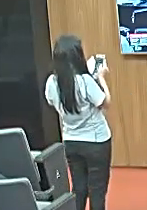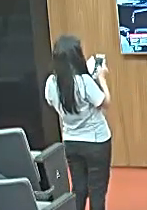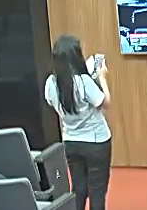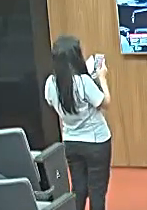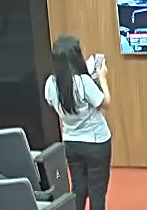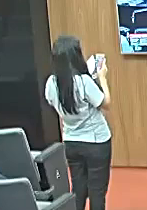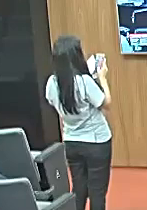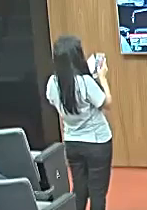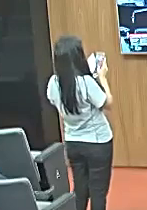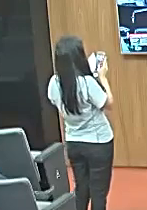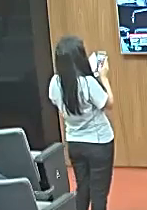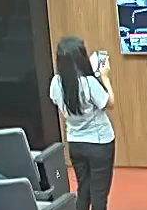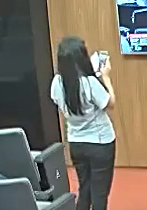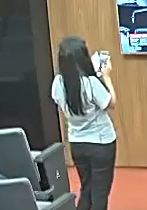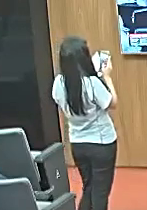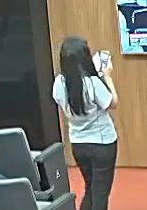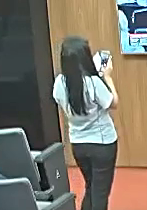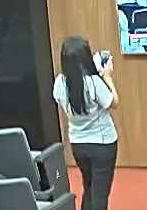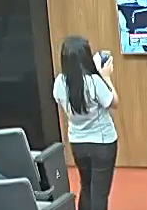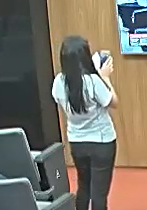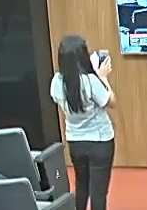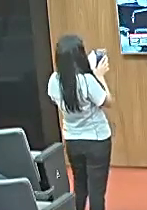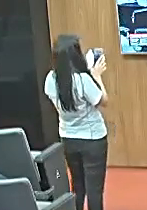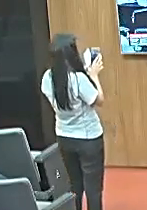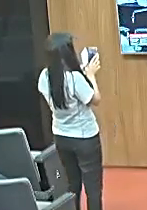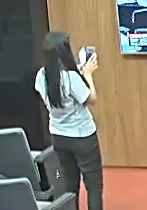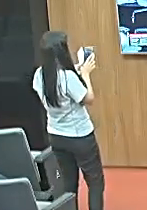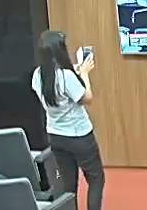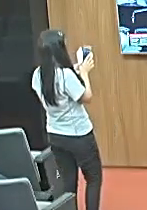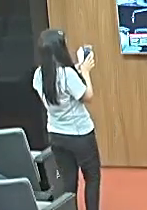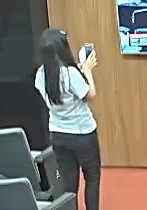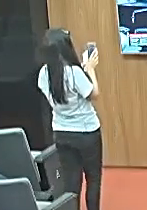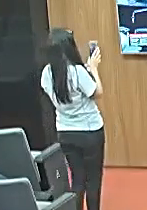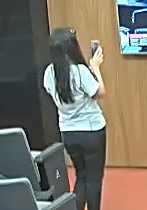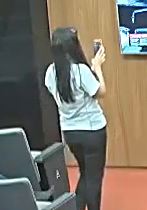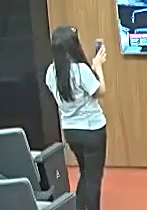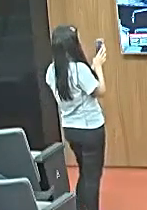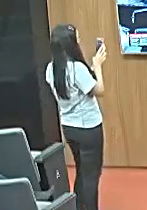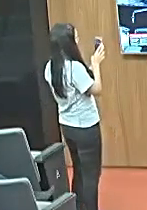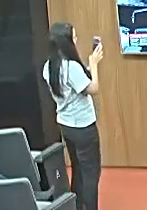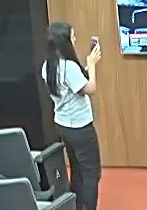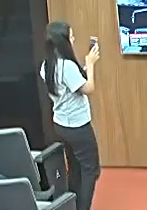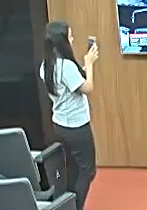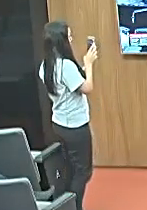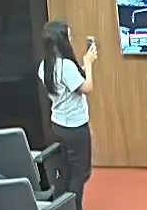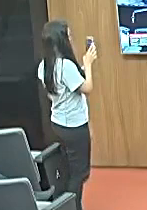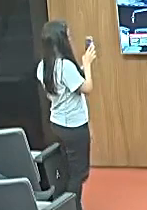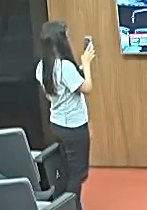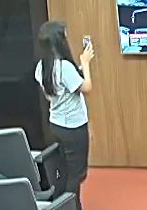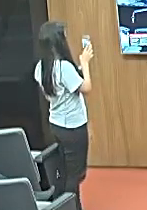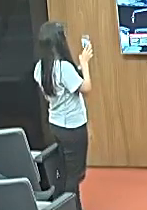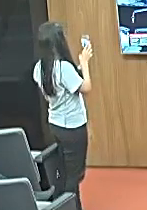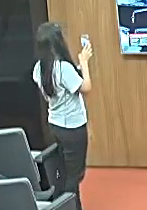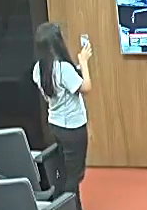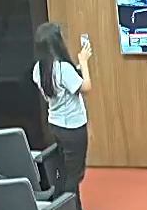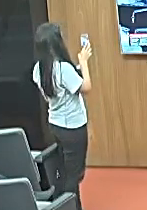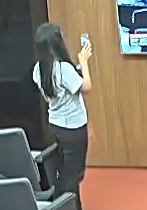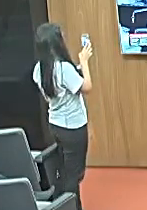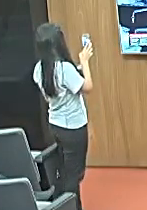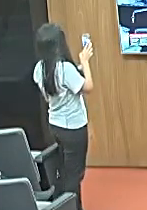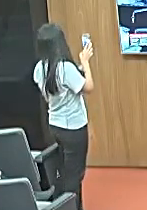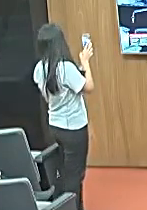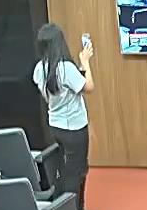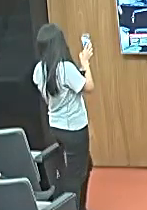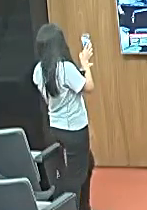tarde pessoal o cumprimento a todos os agentes penitenciários do estado de minas gerais deslocar os seus locais de trabalho